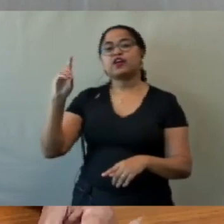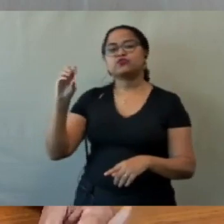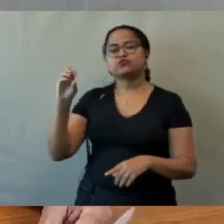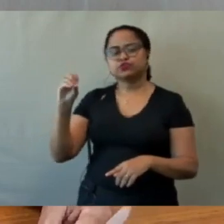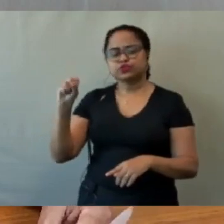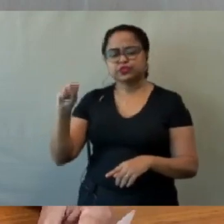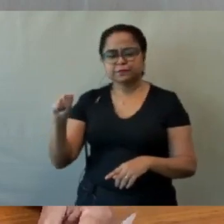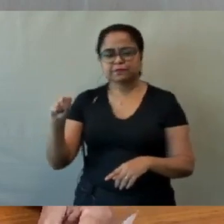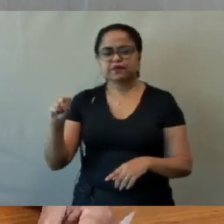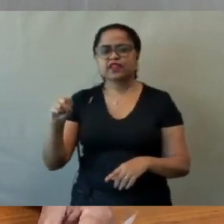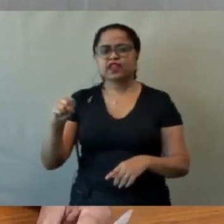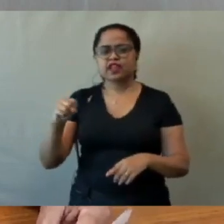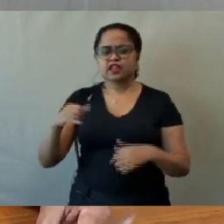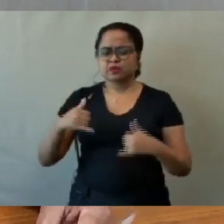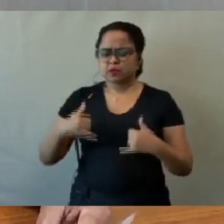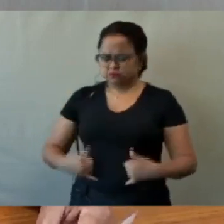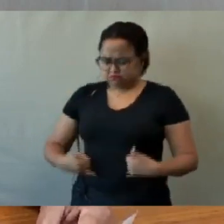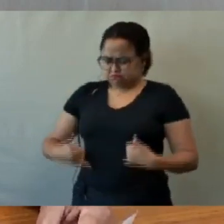Eu acho